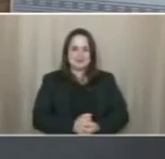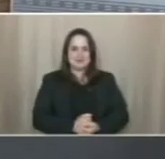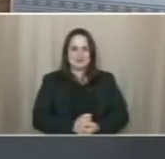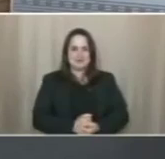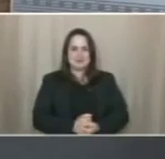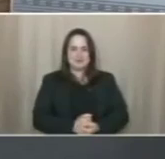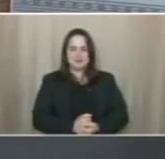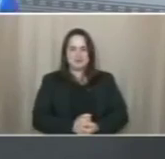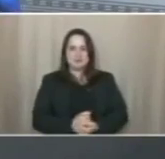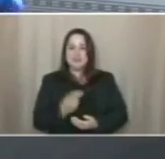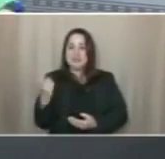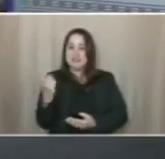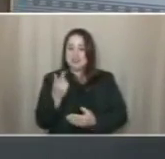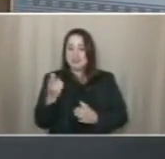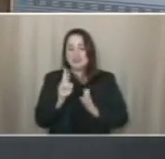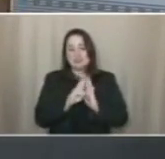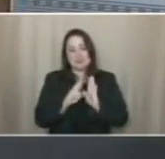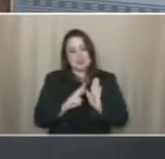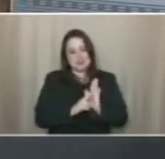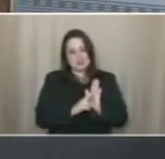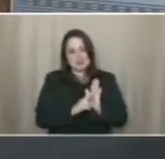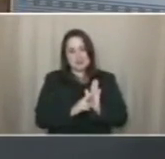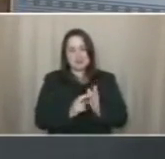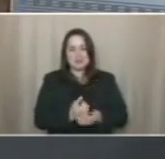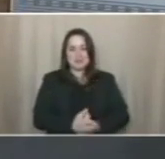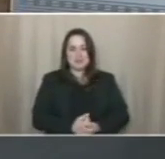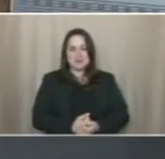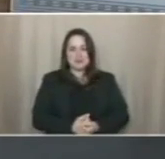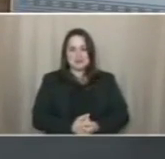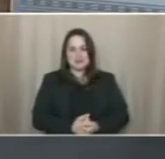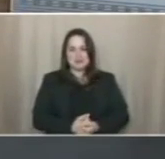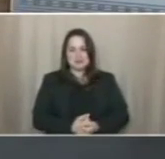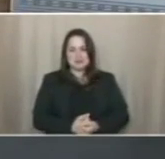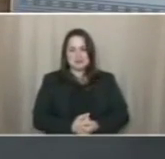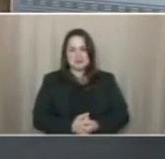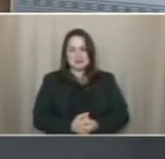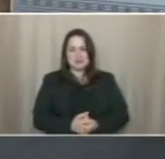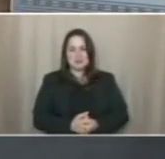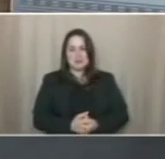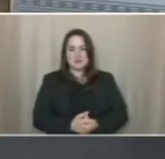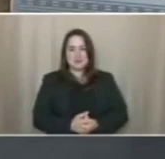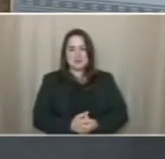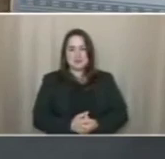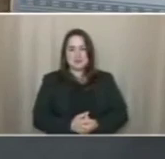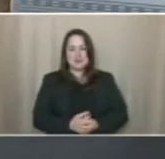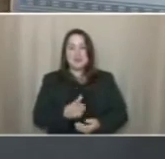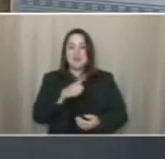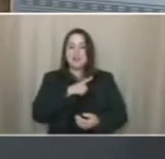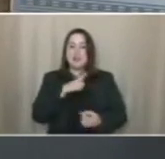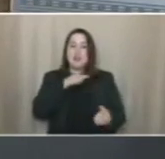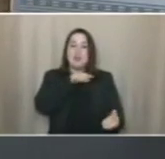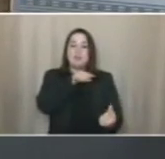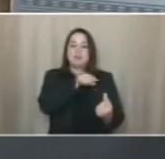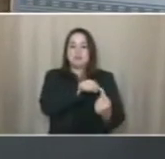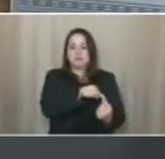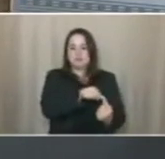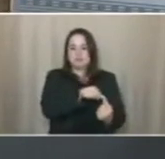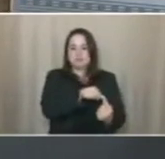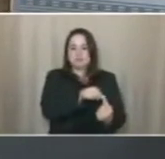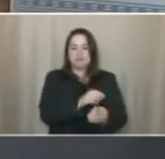este os dois é que alimentos eles têm e por objetivo o aumento